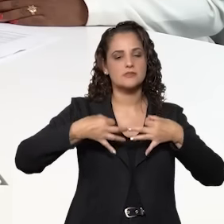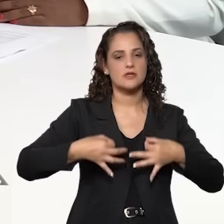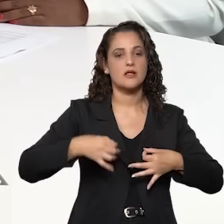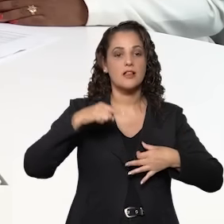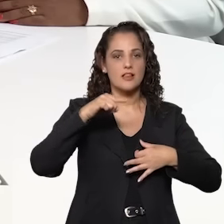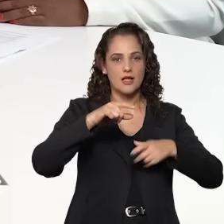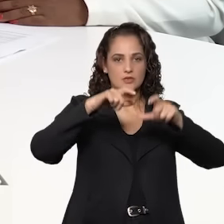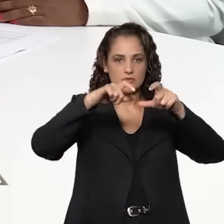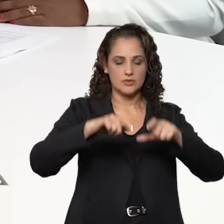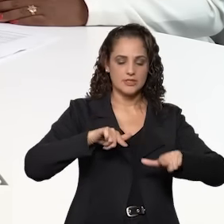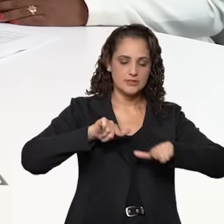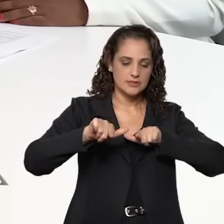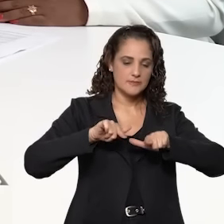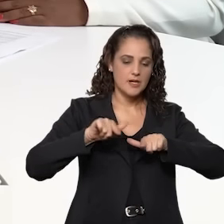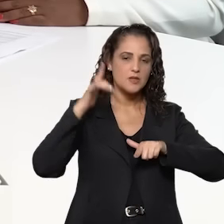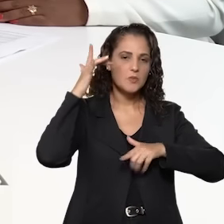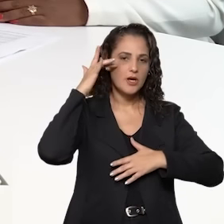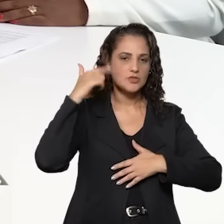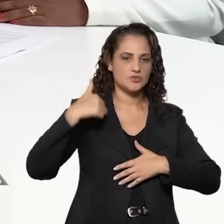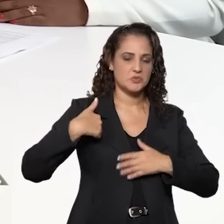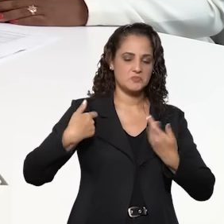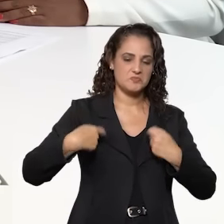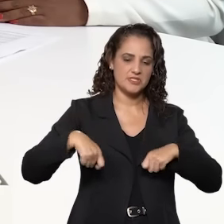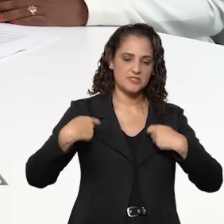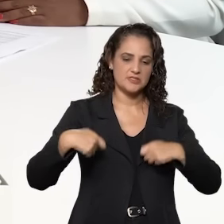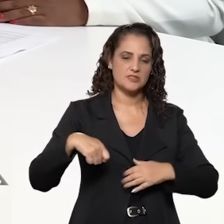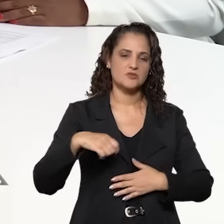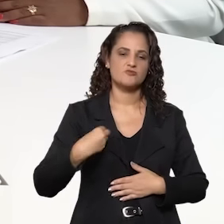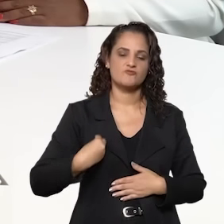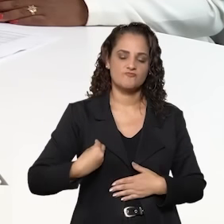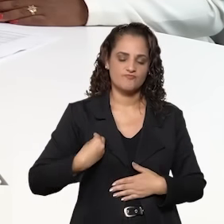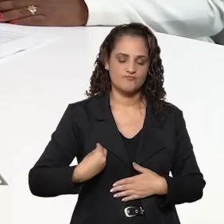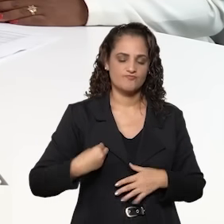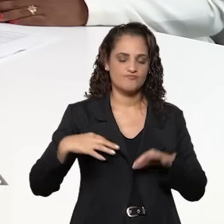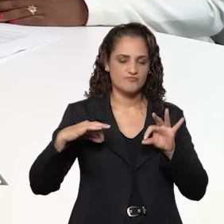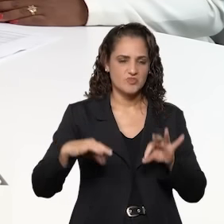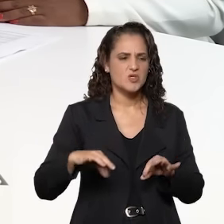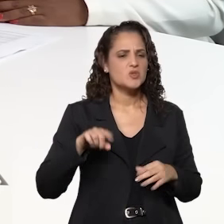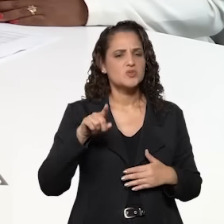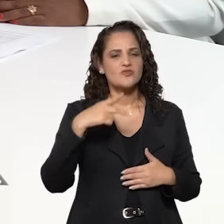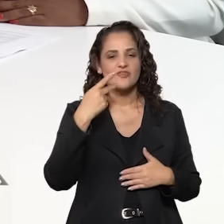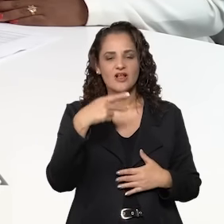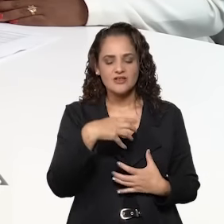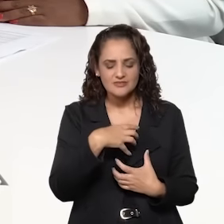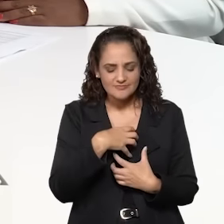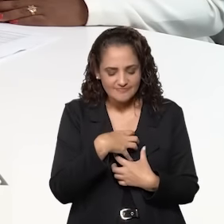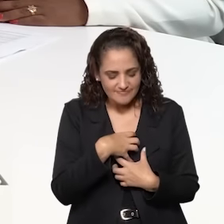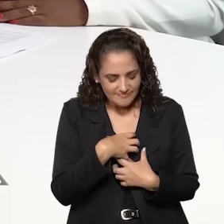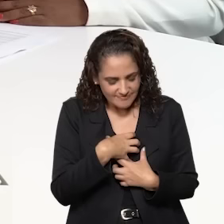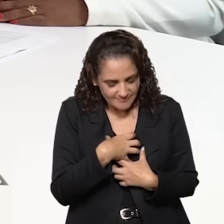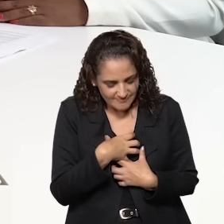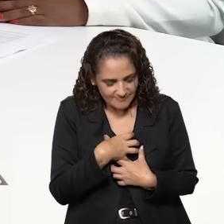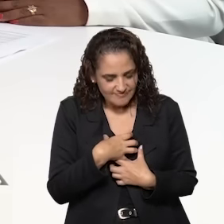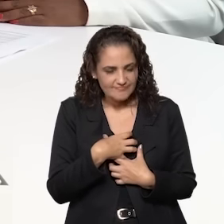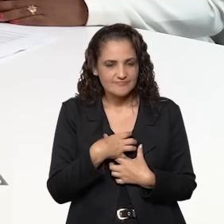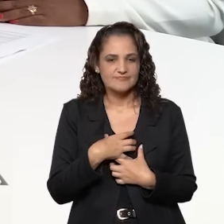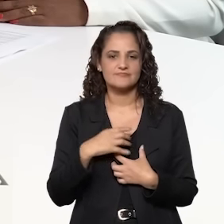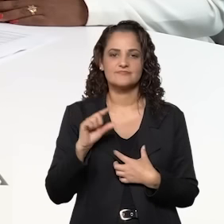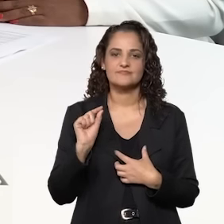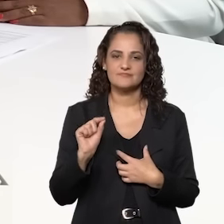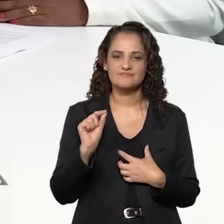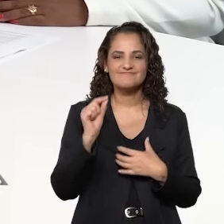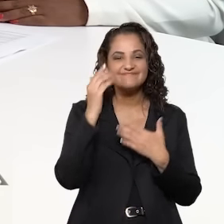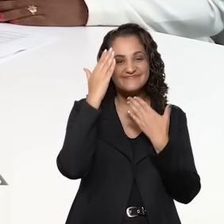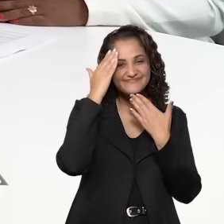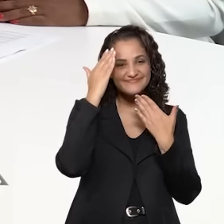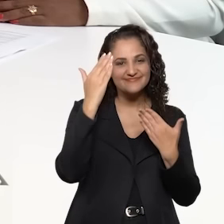Jorgete Enquanto você falava um sentimento que tava muito latente dentro de mim era de de gratidão Porque sem sombra de dúvida o